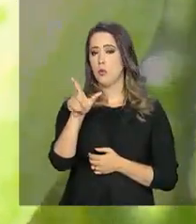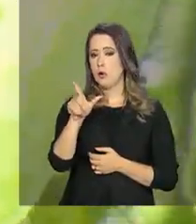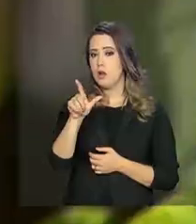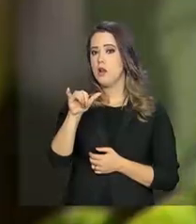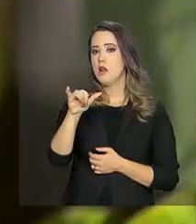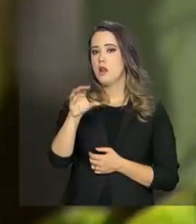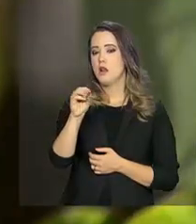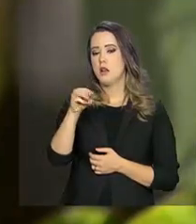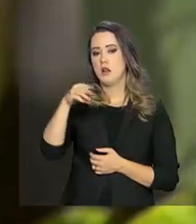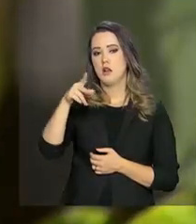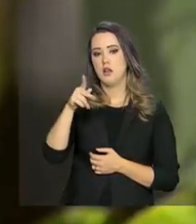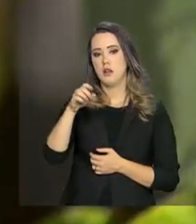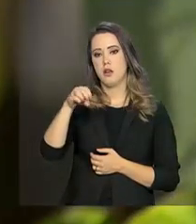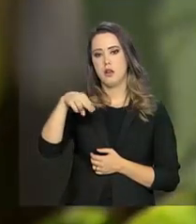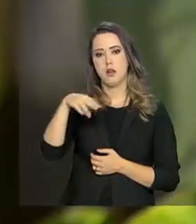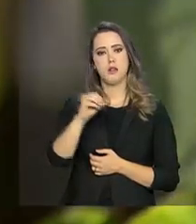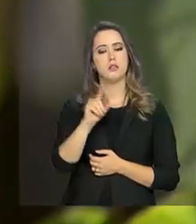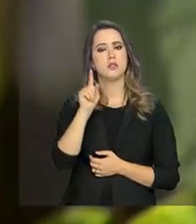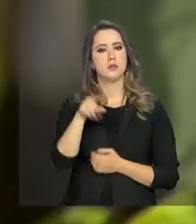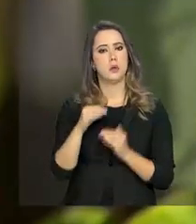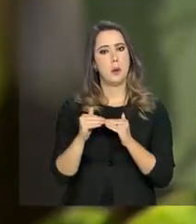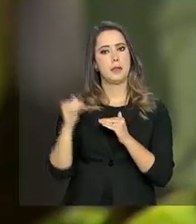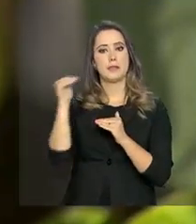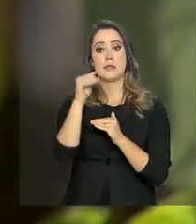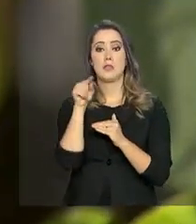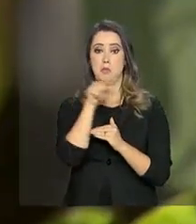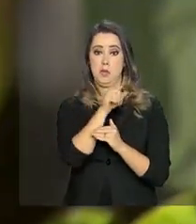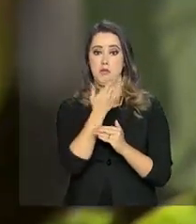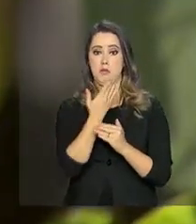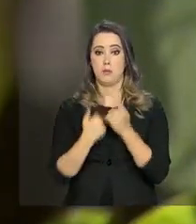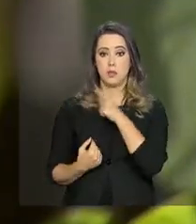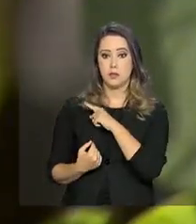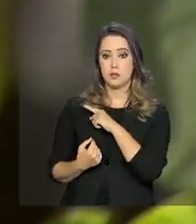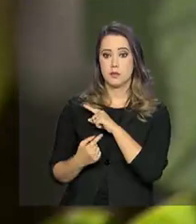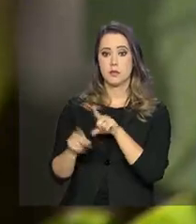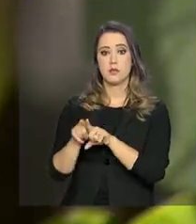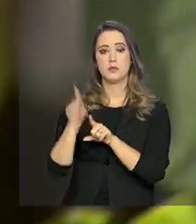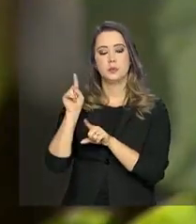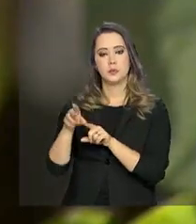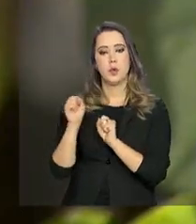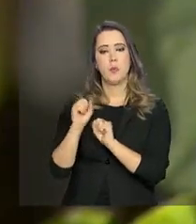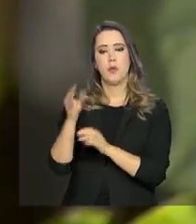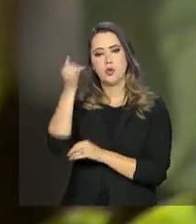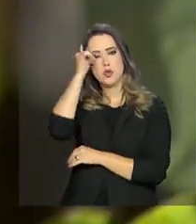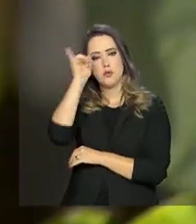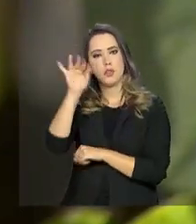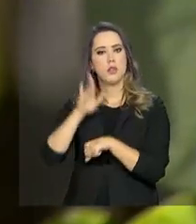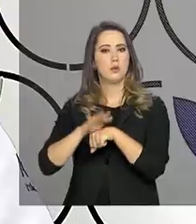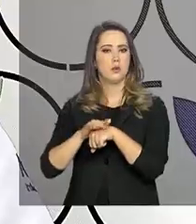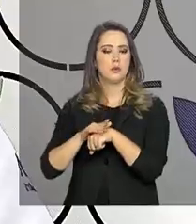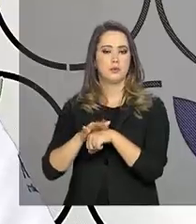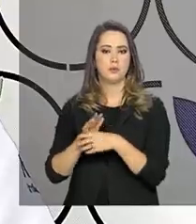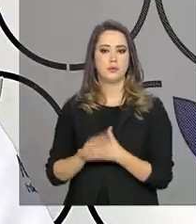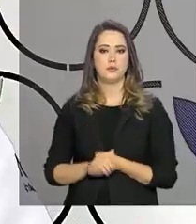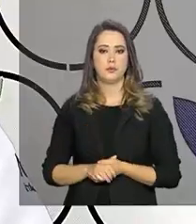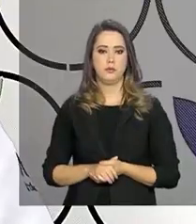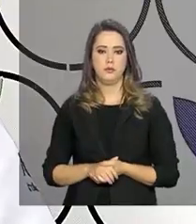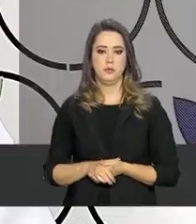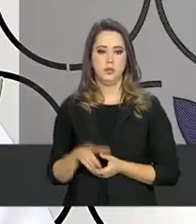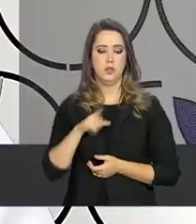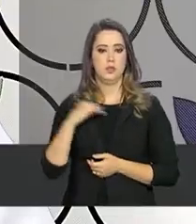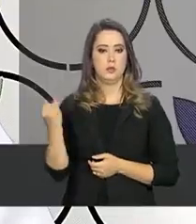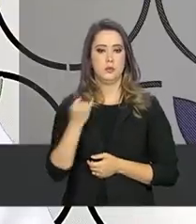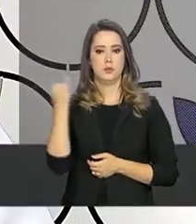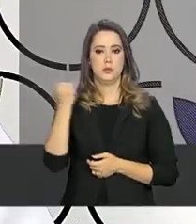tomates é bem superior nos amir funciona como antioxidante e pode prevenir doenças ele tem uma função muito